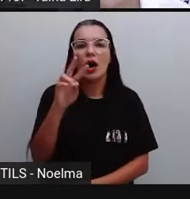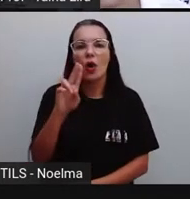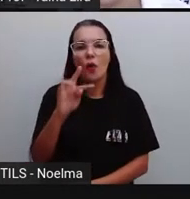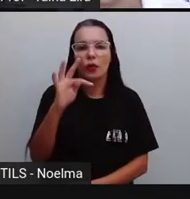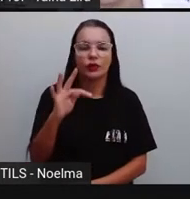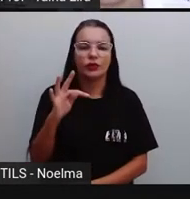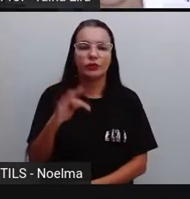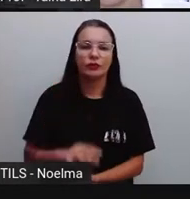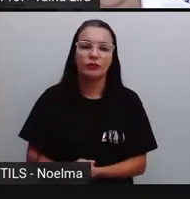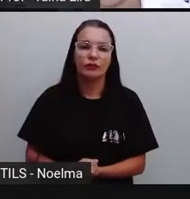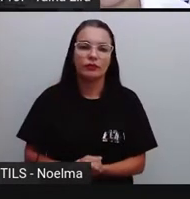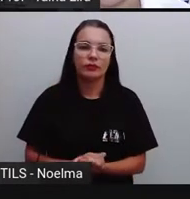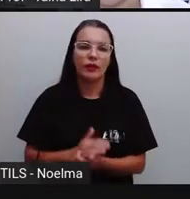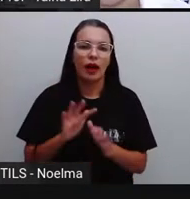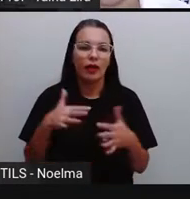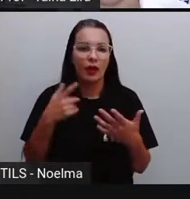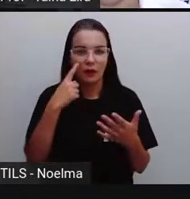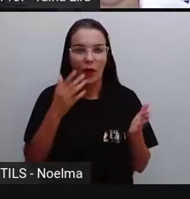tá?